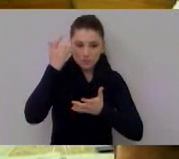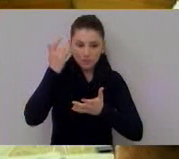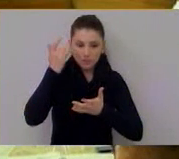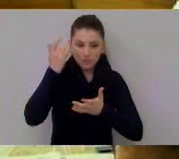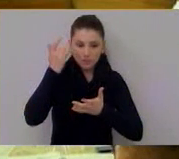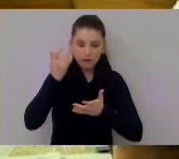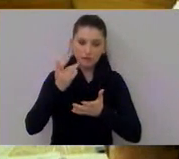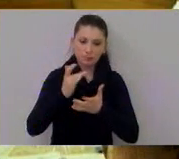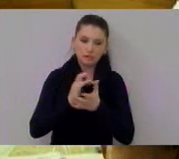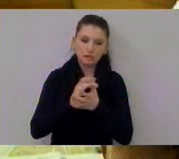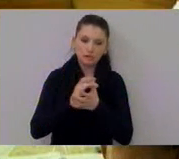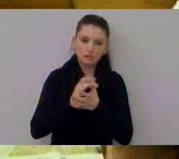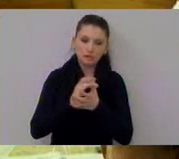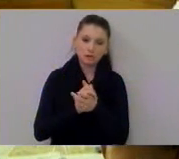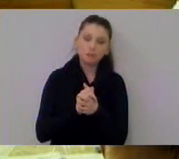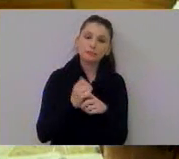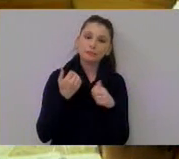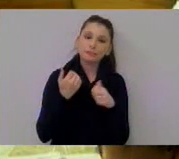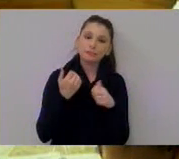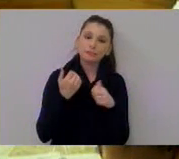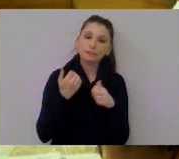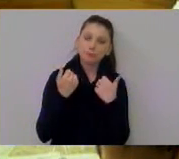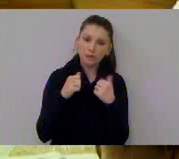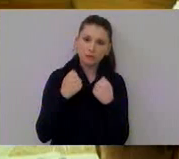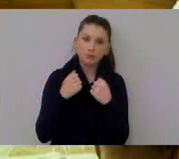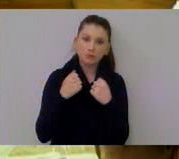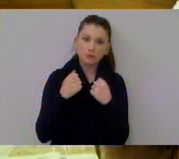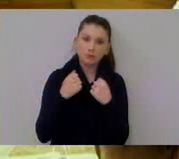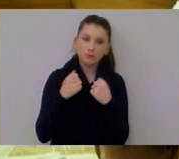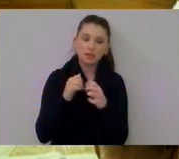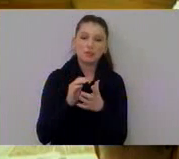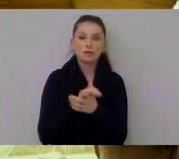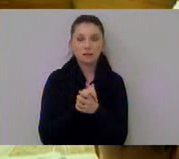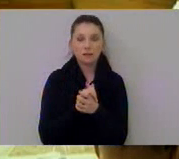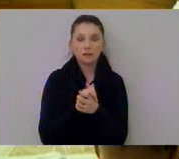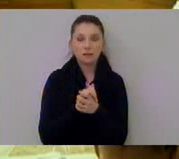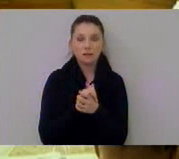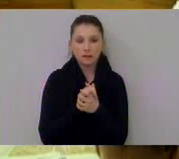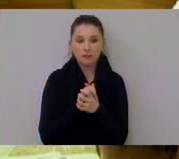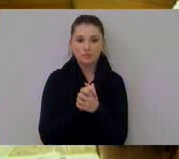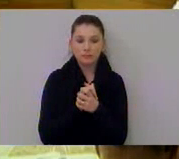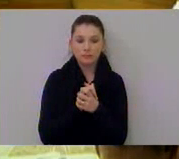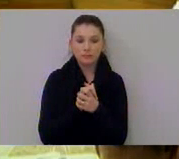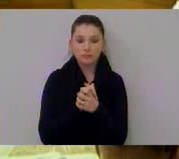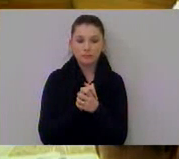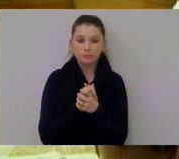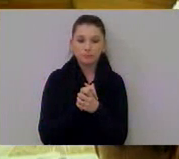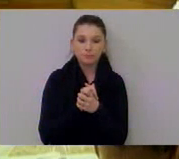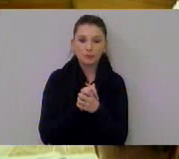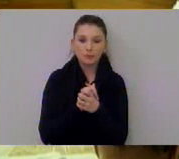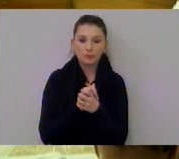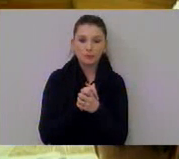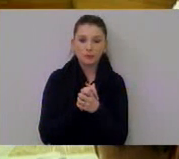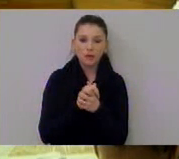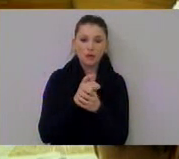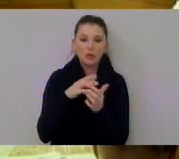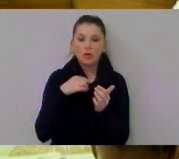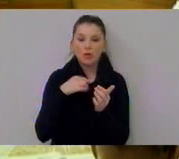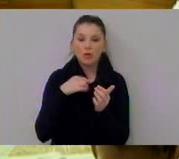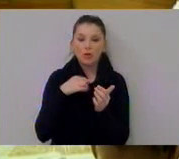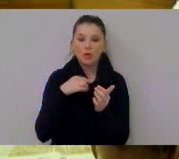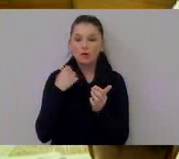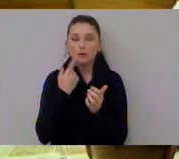que faça o que tiver. Tiver que fazer o que der